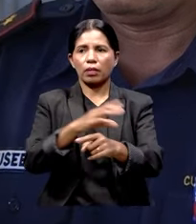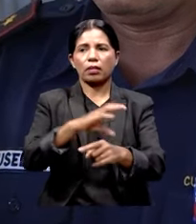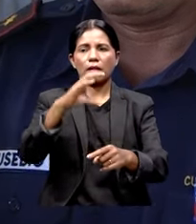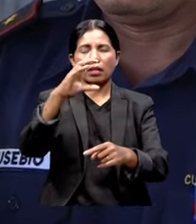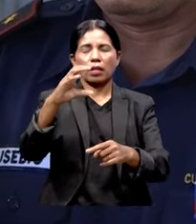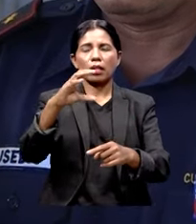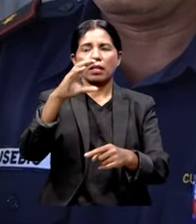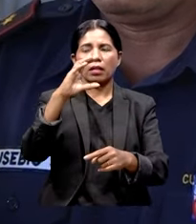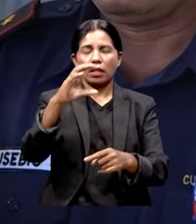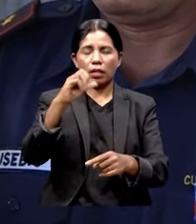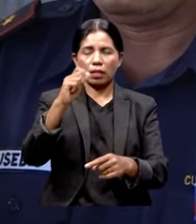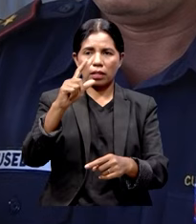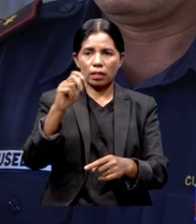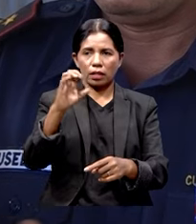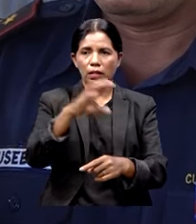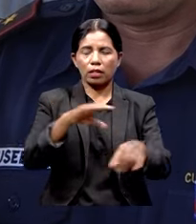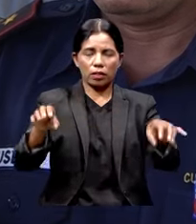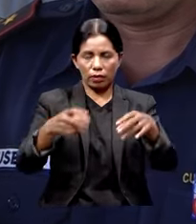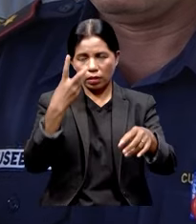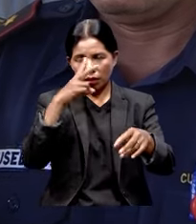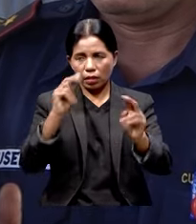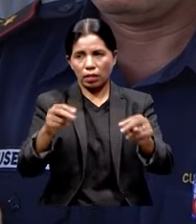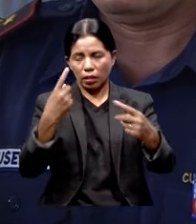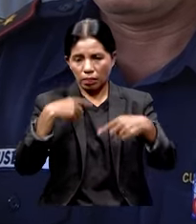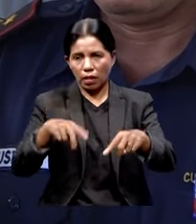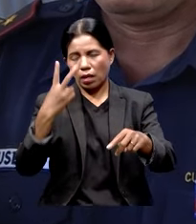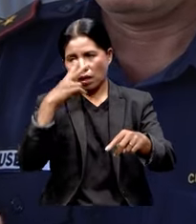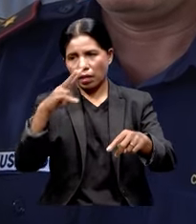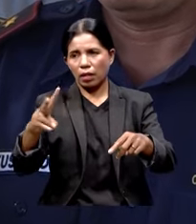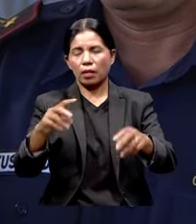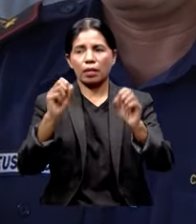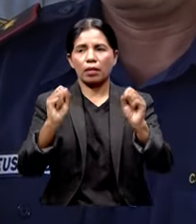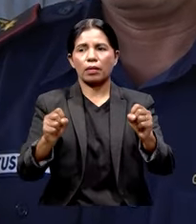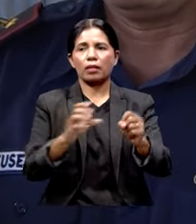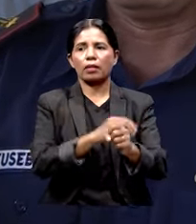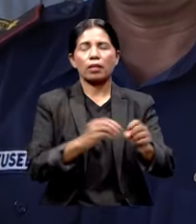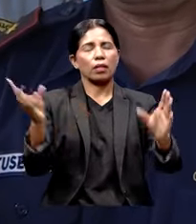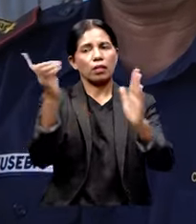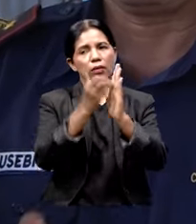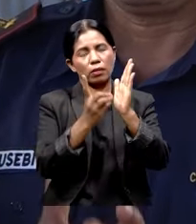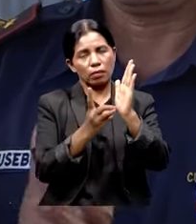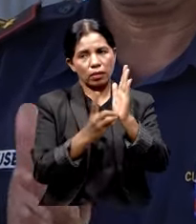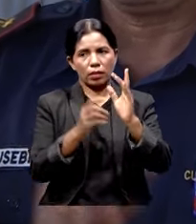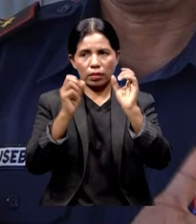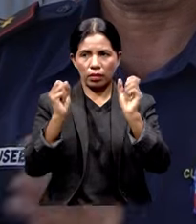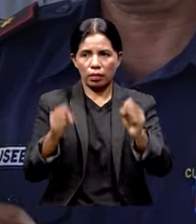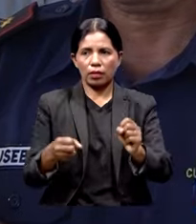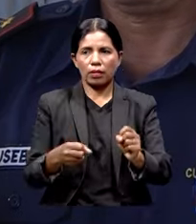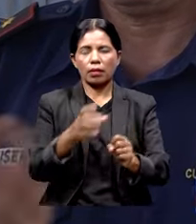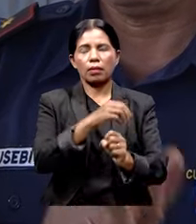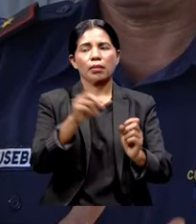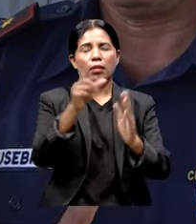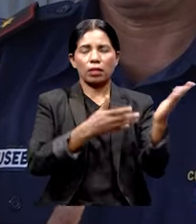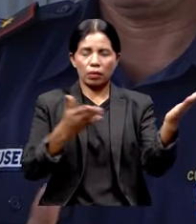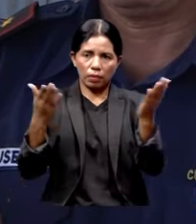ne servisu karantina sera ma ten serba halo de ka te bel isu do documento de bel importa mai